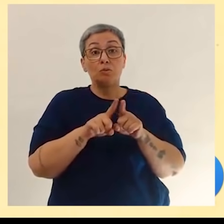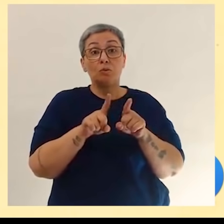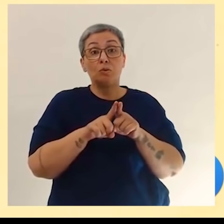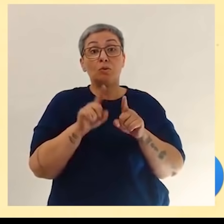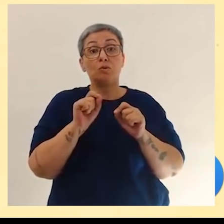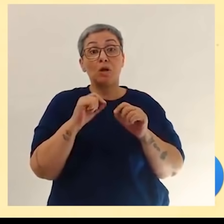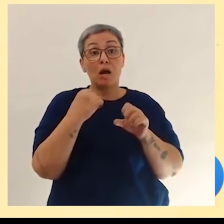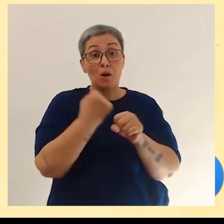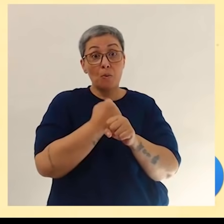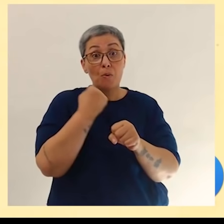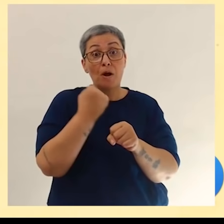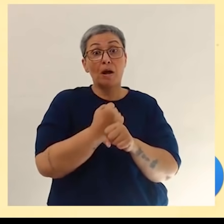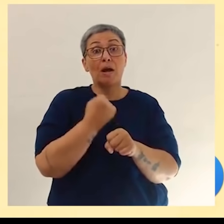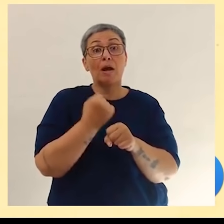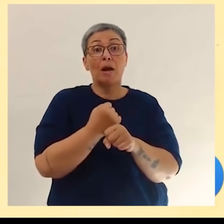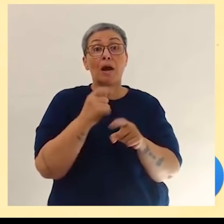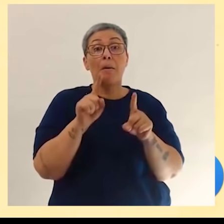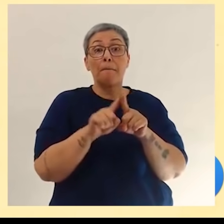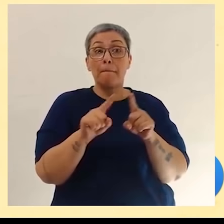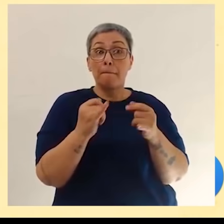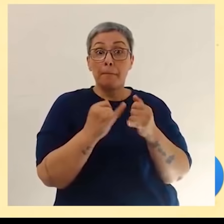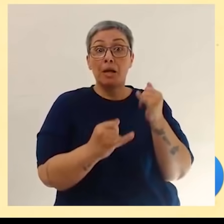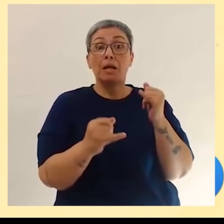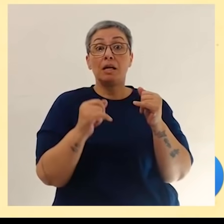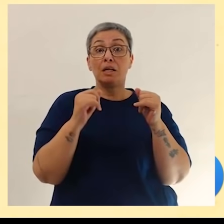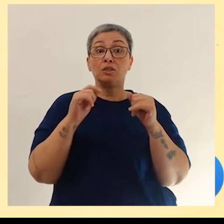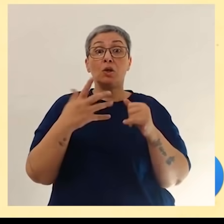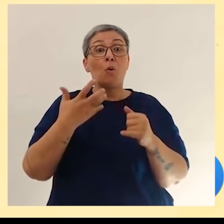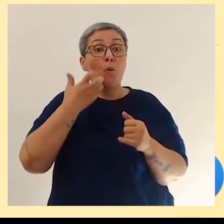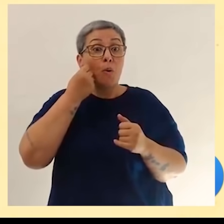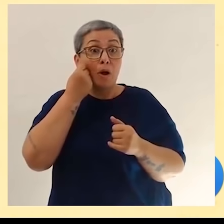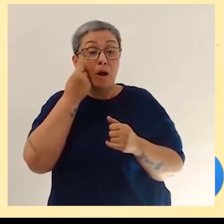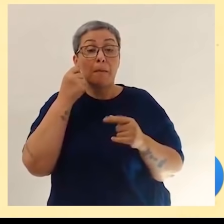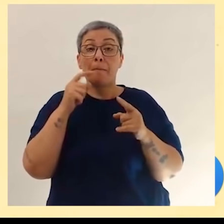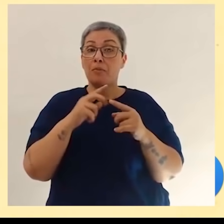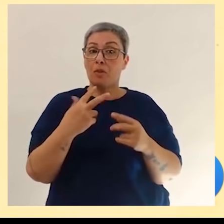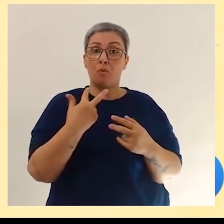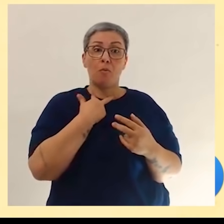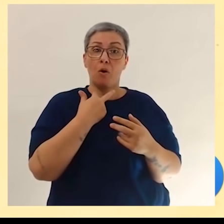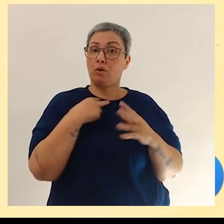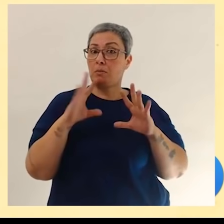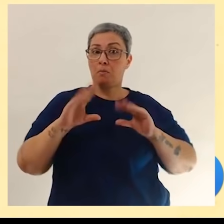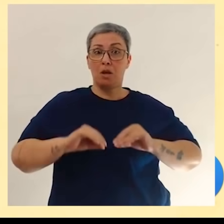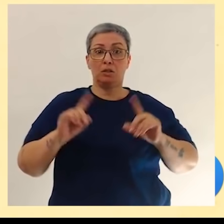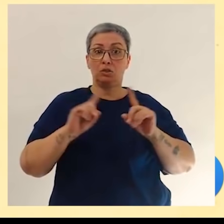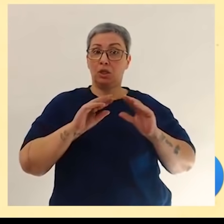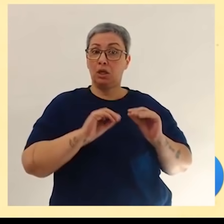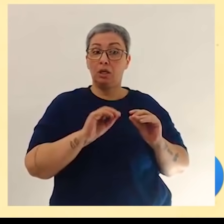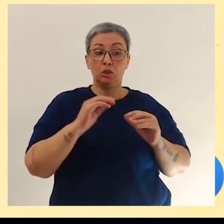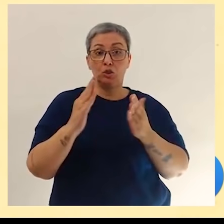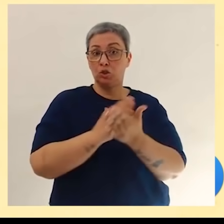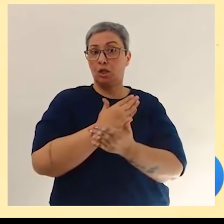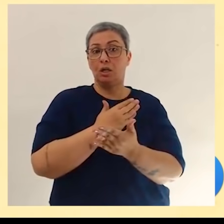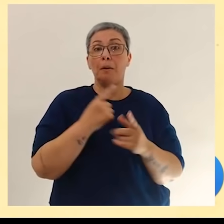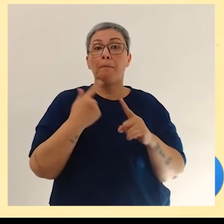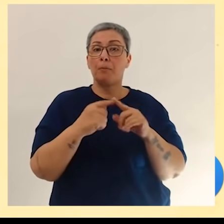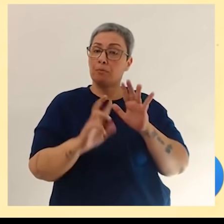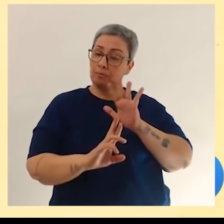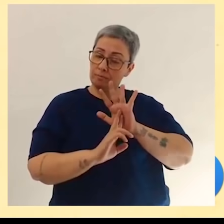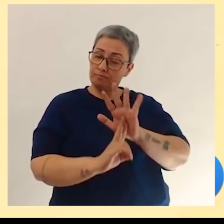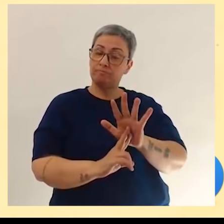que a construção ela se torna um patrimônio, você não pode mexer, não pode tirar, porque